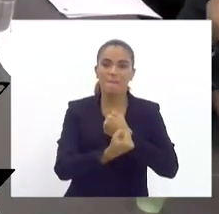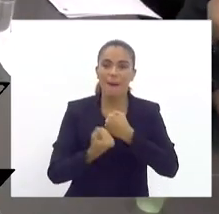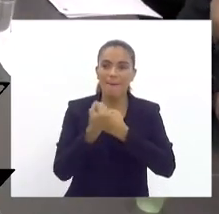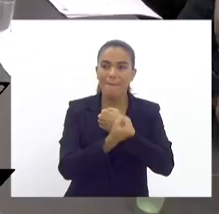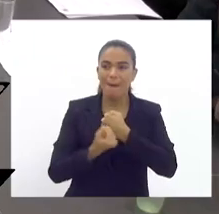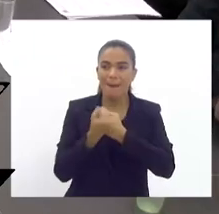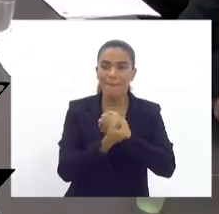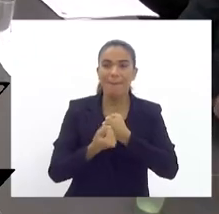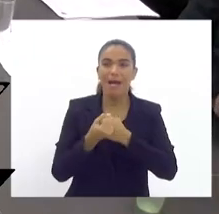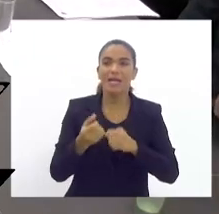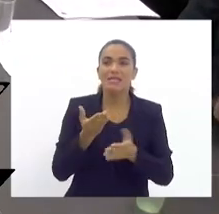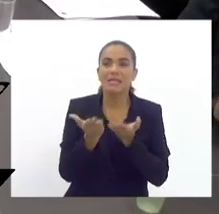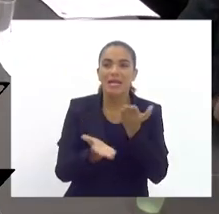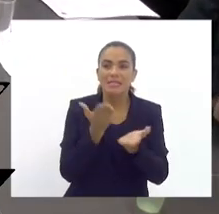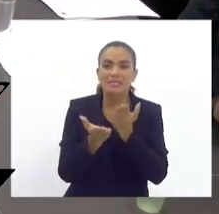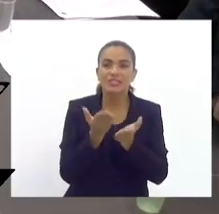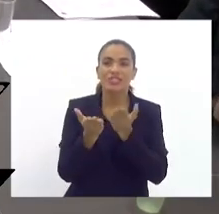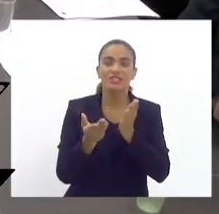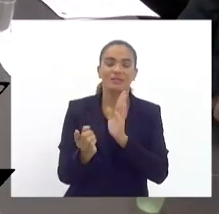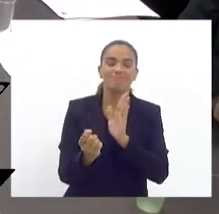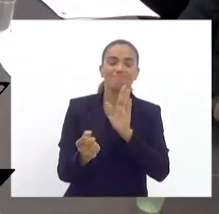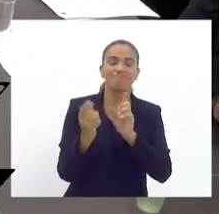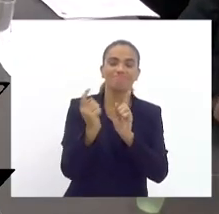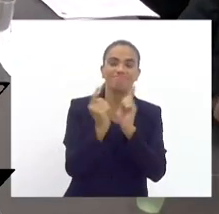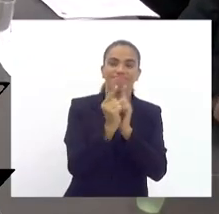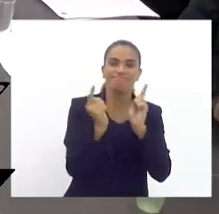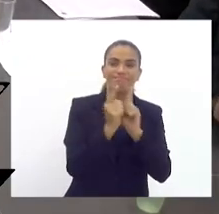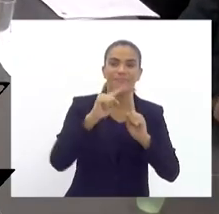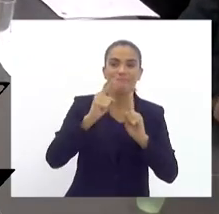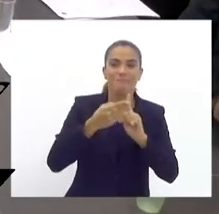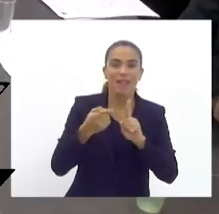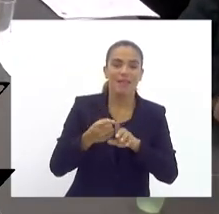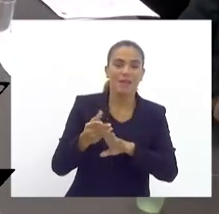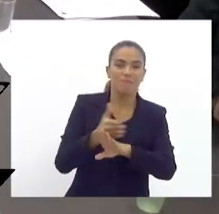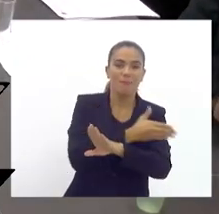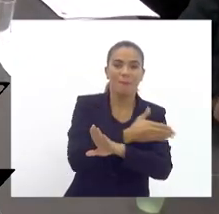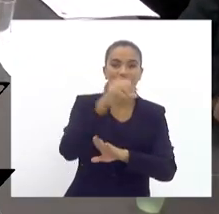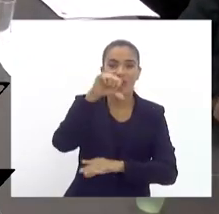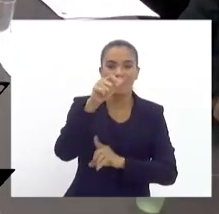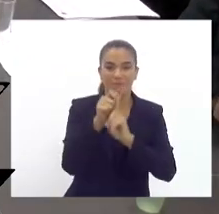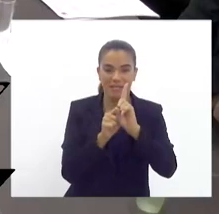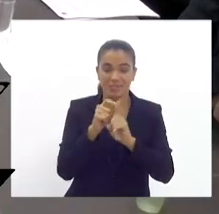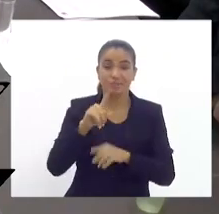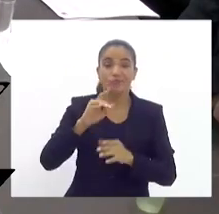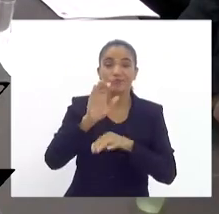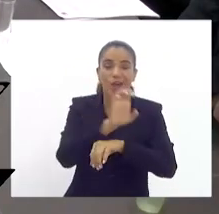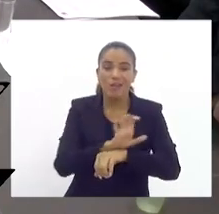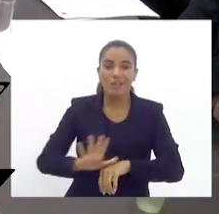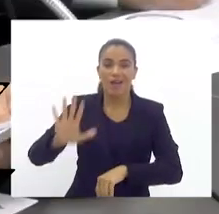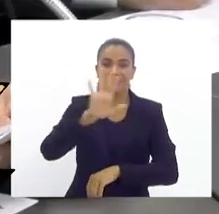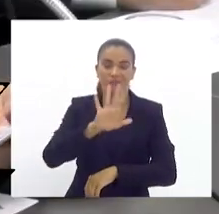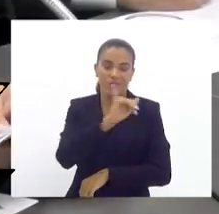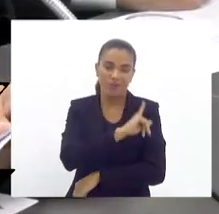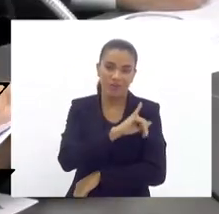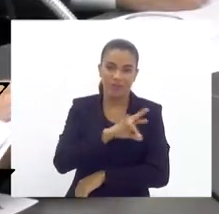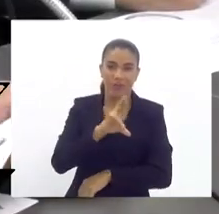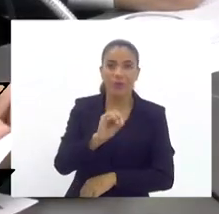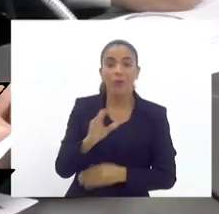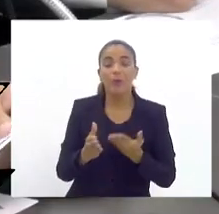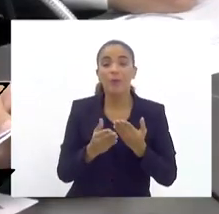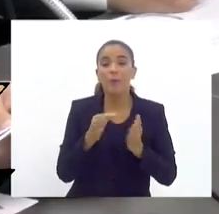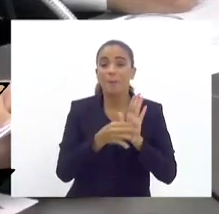morfológica na assistência pré-natal de risco habitual e de alto risco da rede pública no âmbito do Estado do Rio de Janeiro. Para parecer,